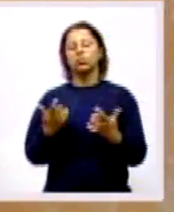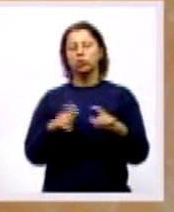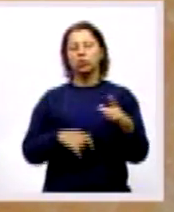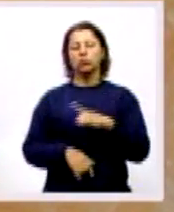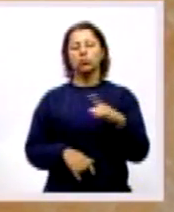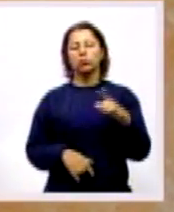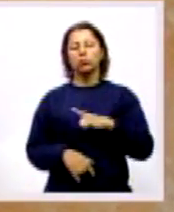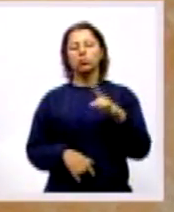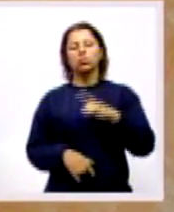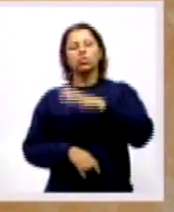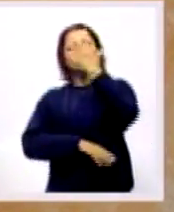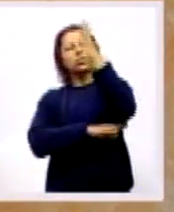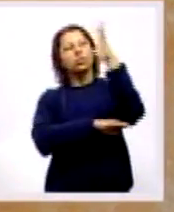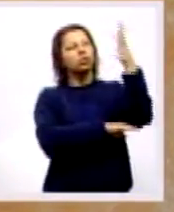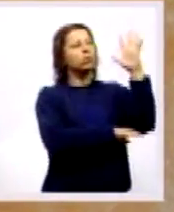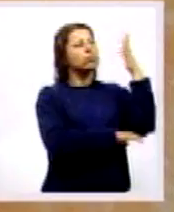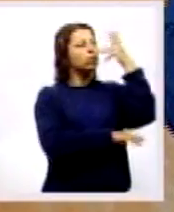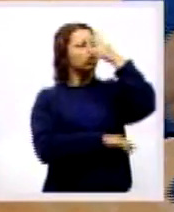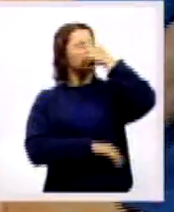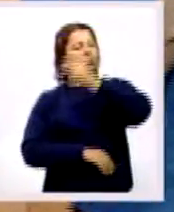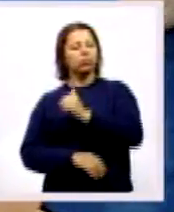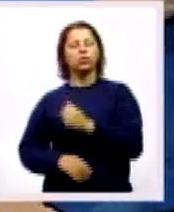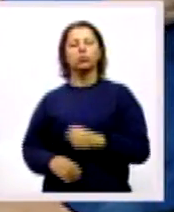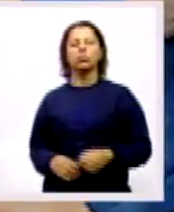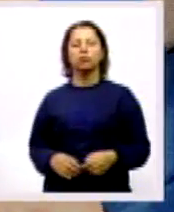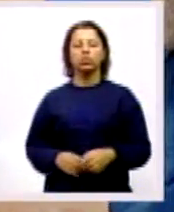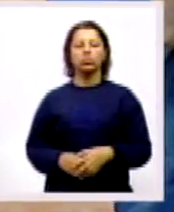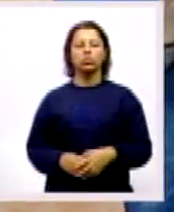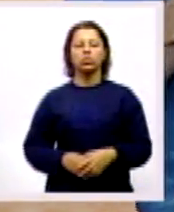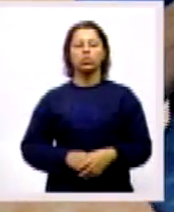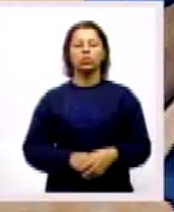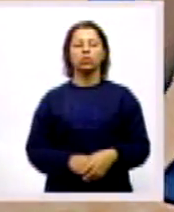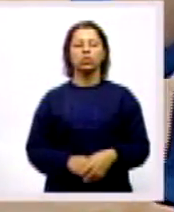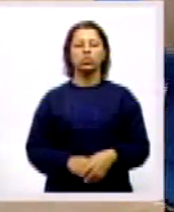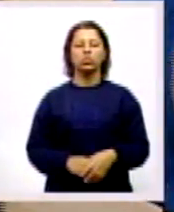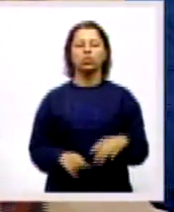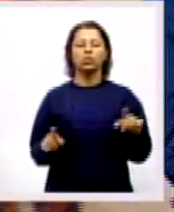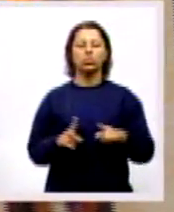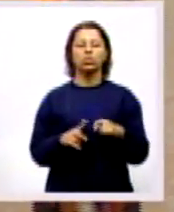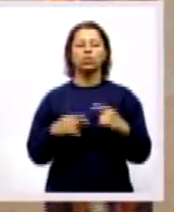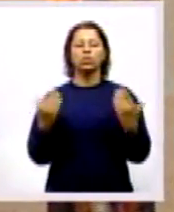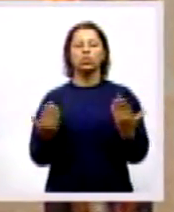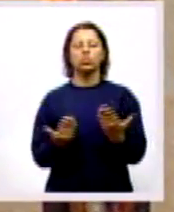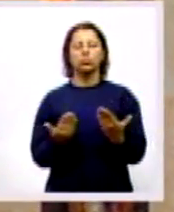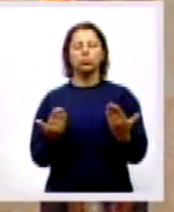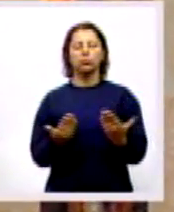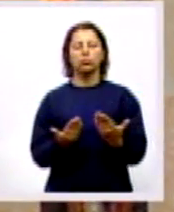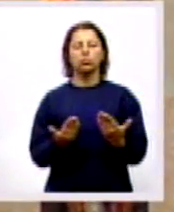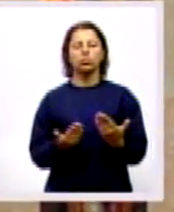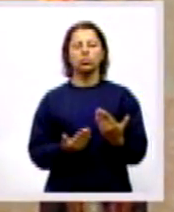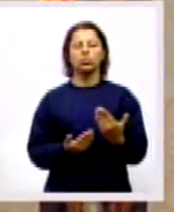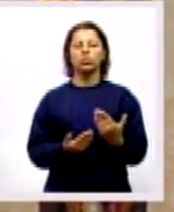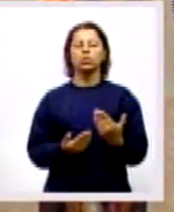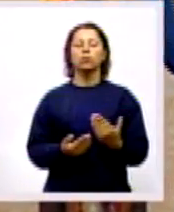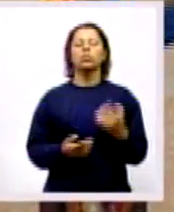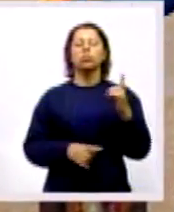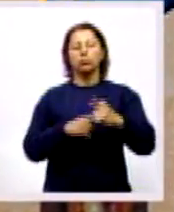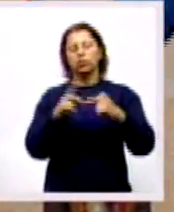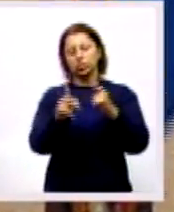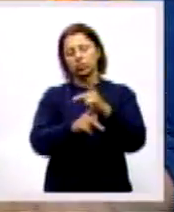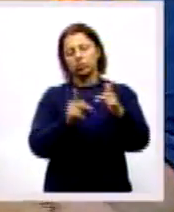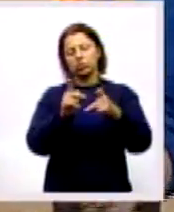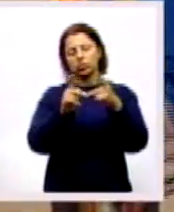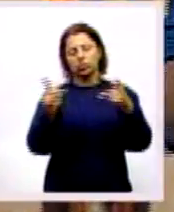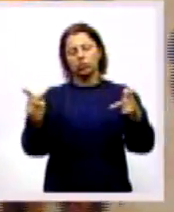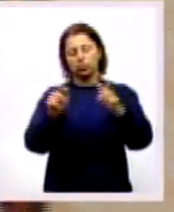uma paisagem que em lugar nenhum do mundo nós podemos ver igual. Só que agora, depois que o presente nos